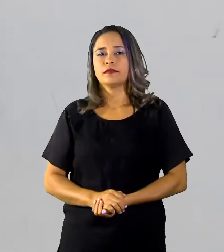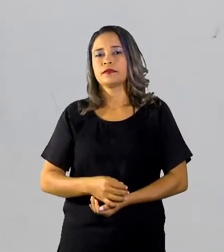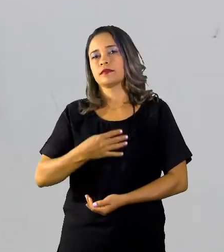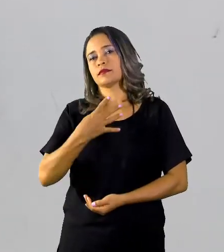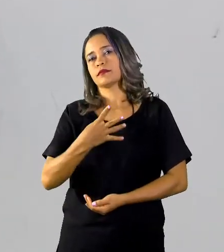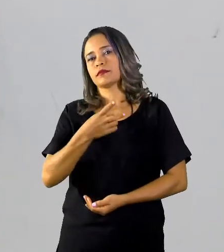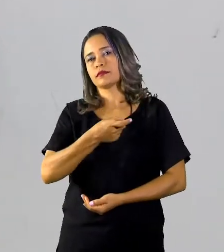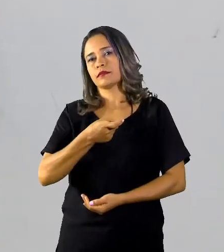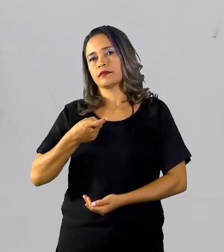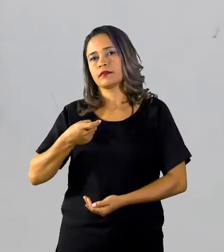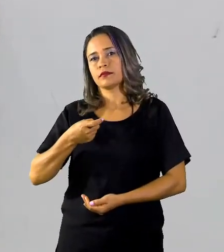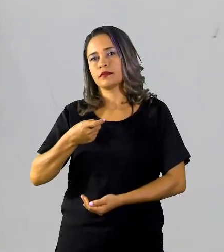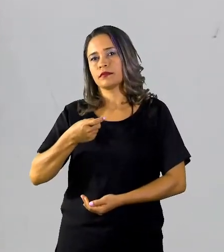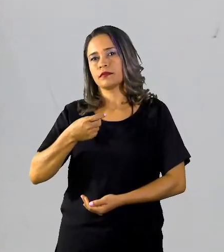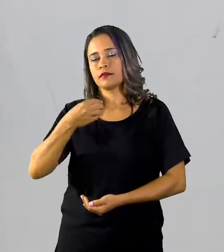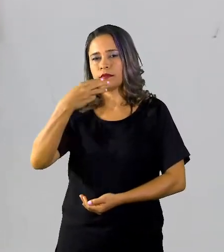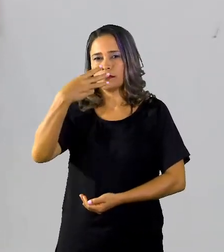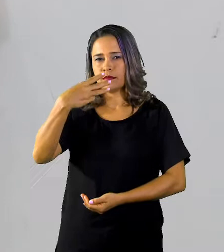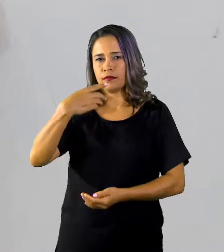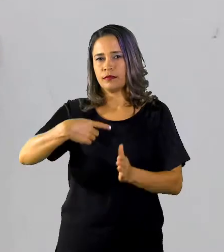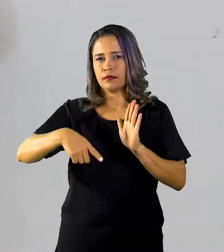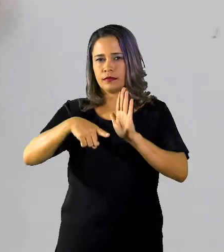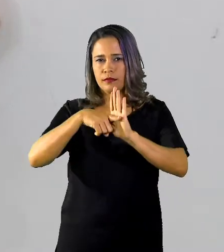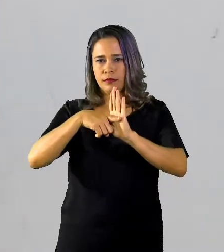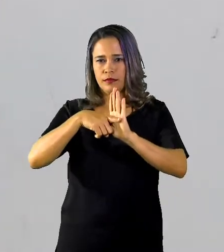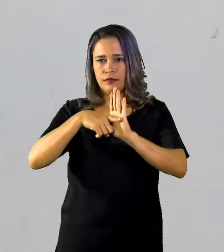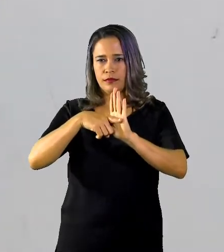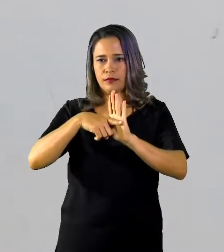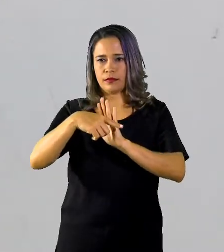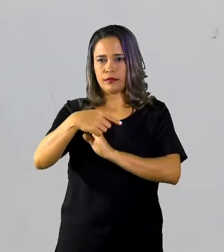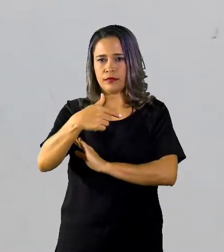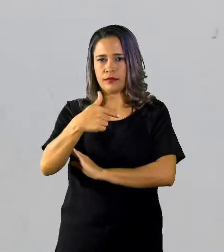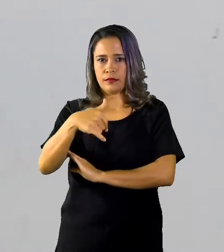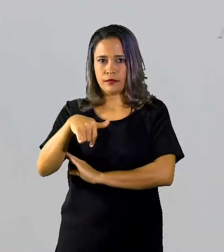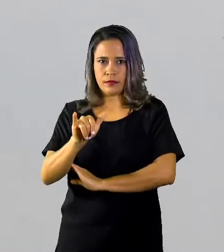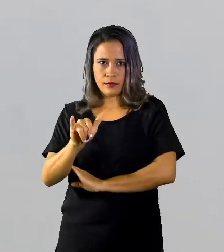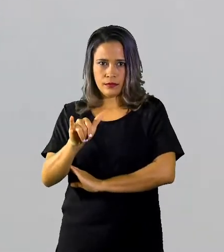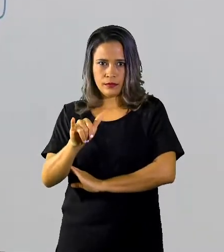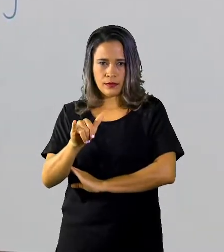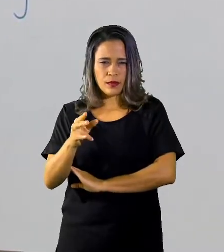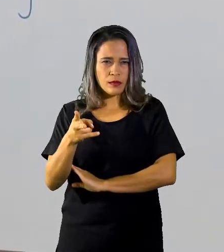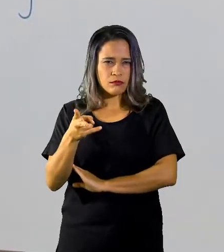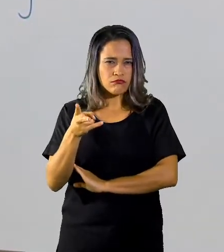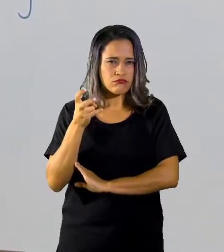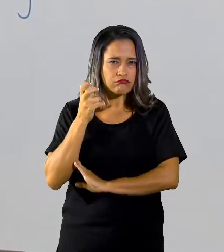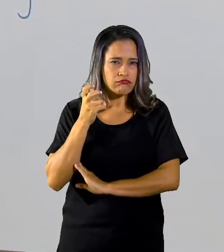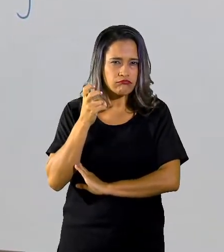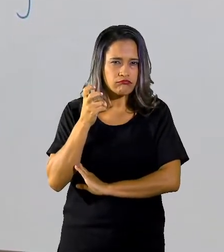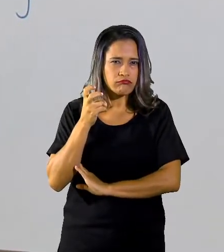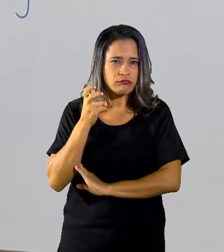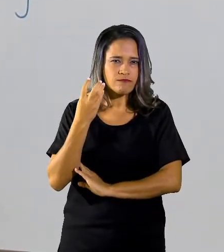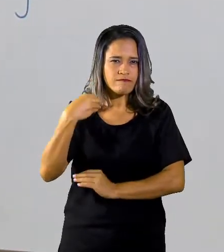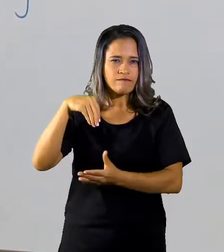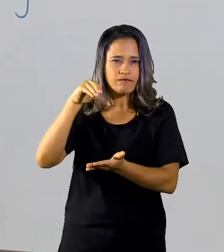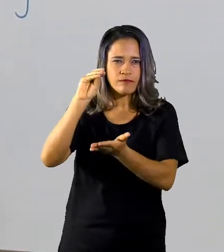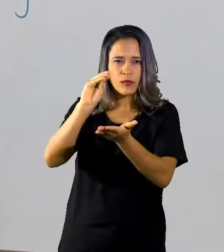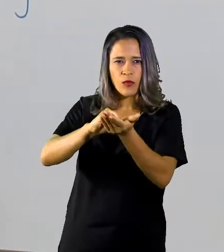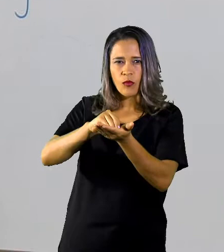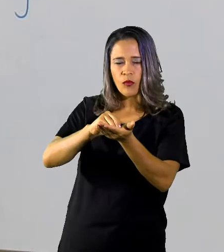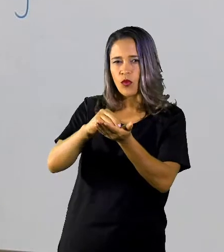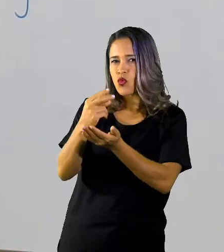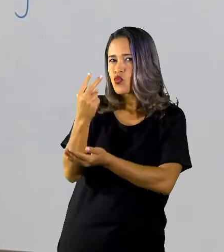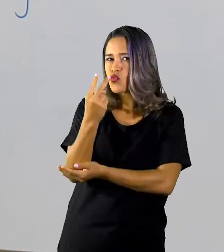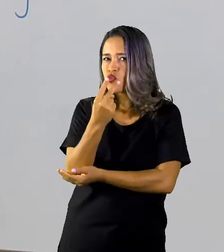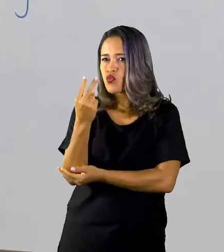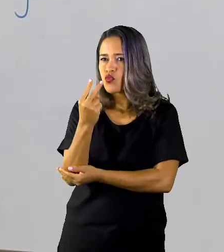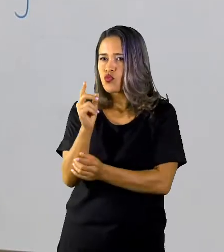4x elevado ao cubo menos 2y. Perceba, pessoal, que quando eu fui colocar os dois polinômios,